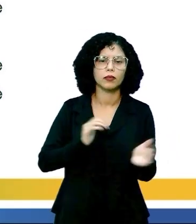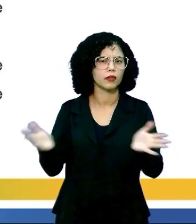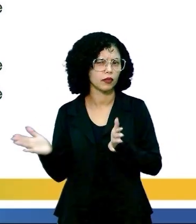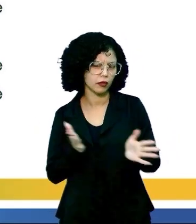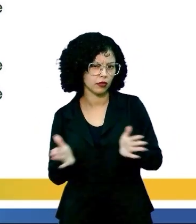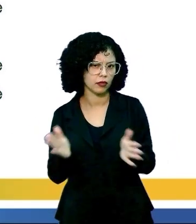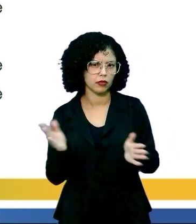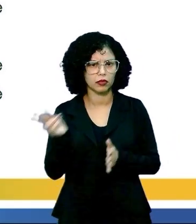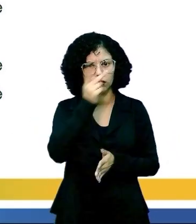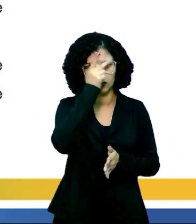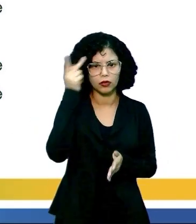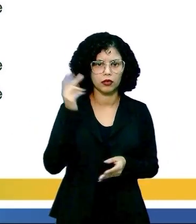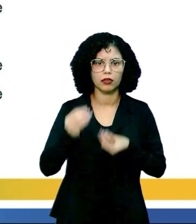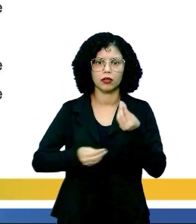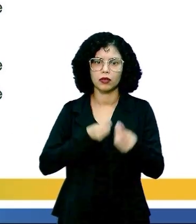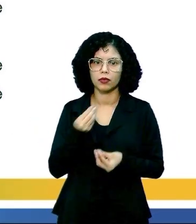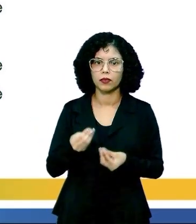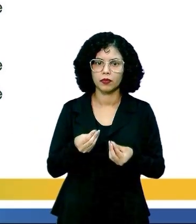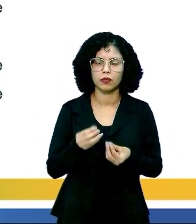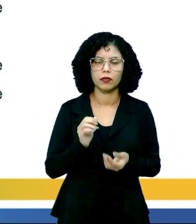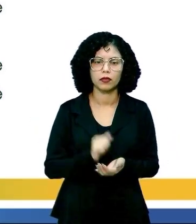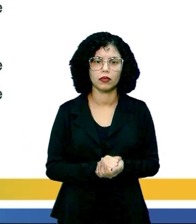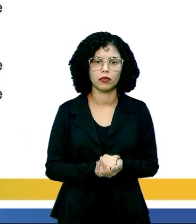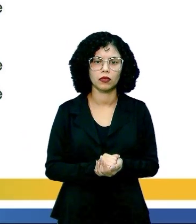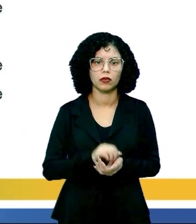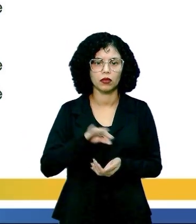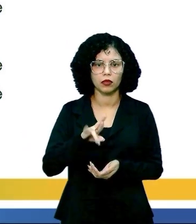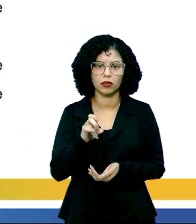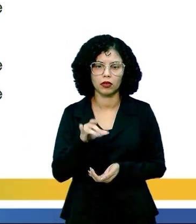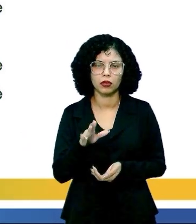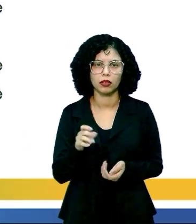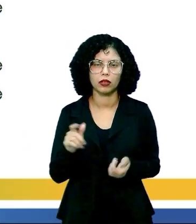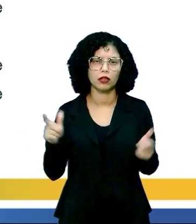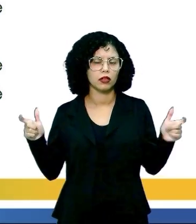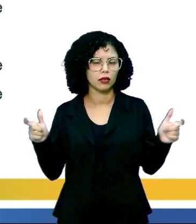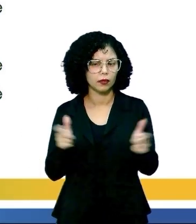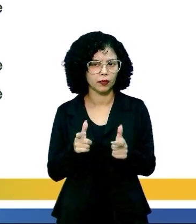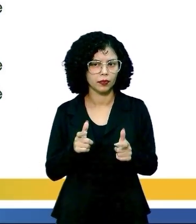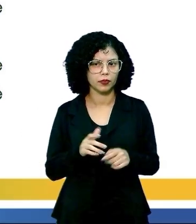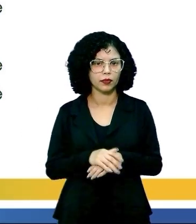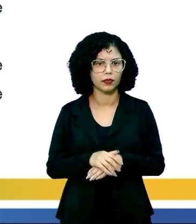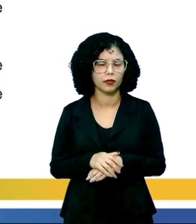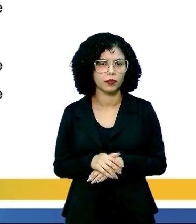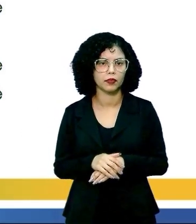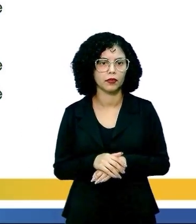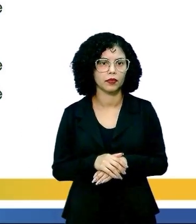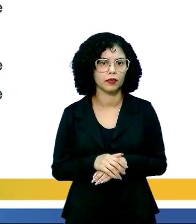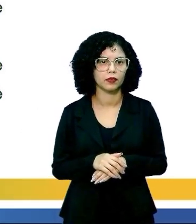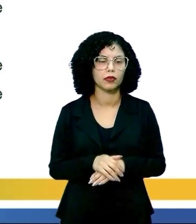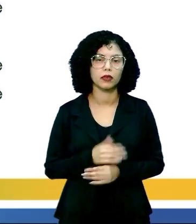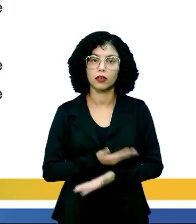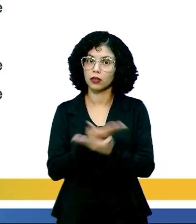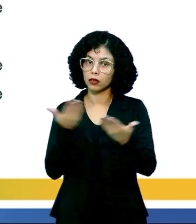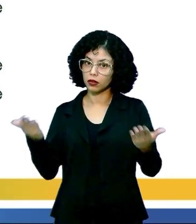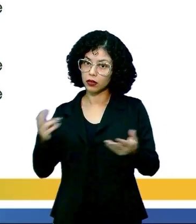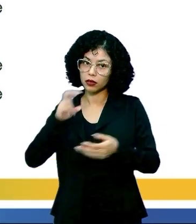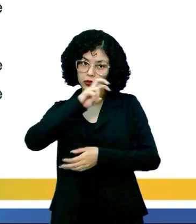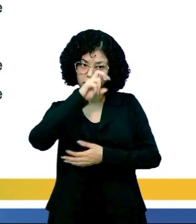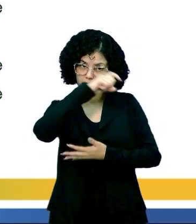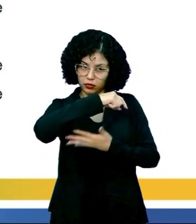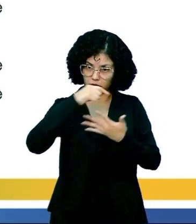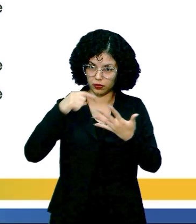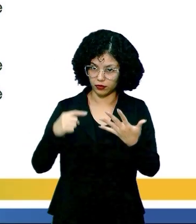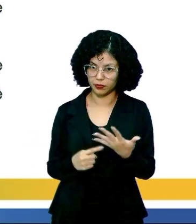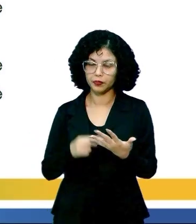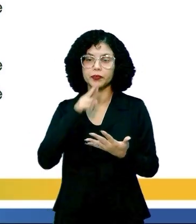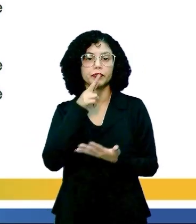garantia de acessibilidade a pessoas com mobilidade reduzida. Diante dessas 5